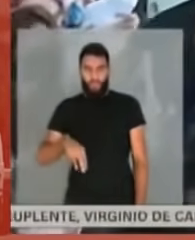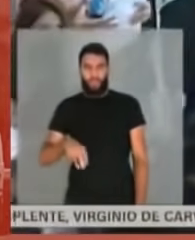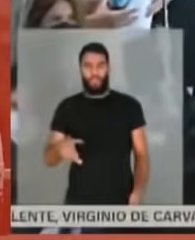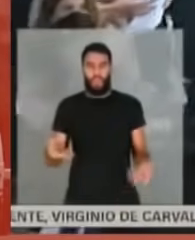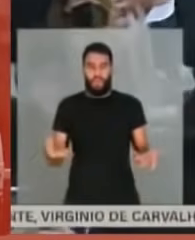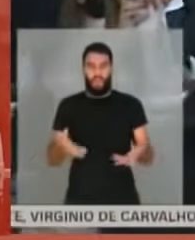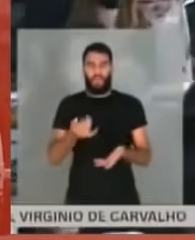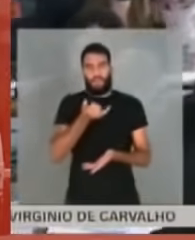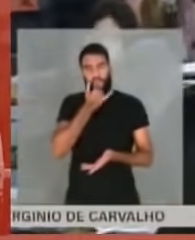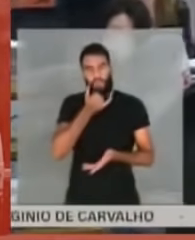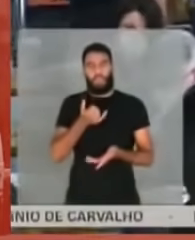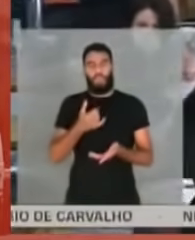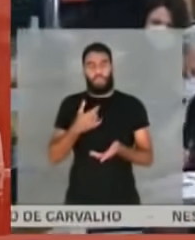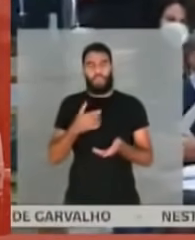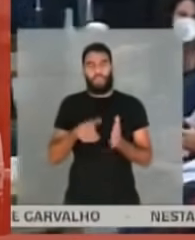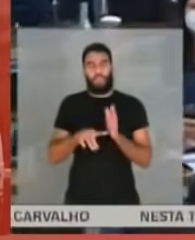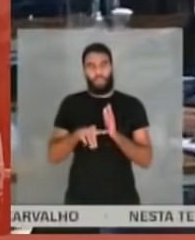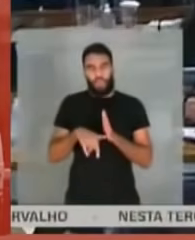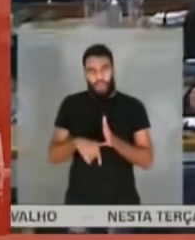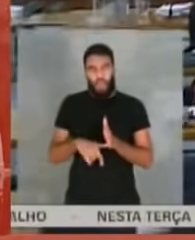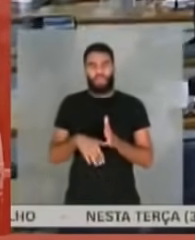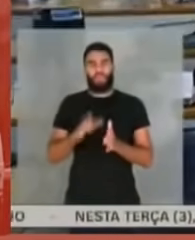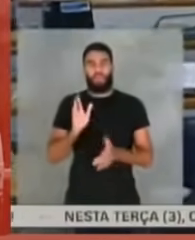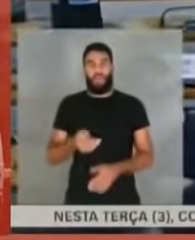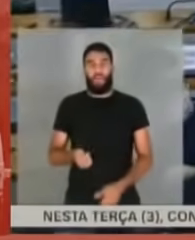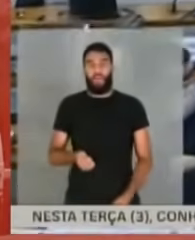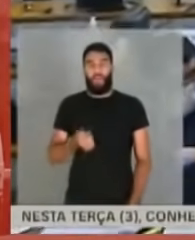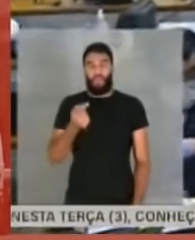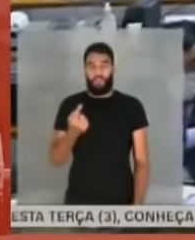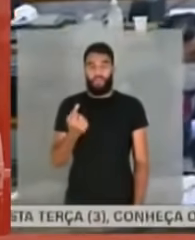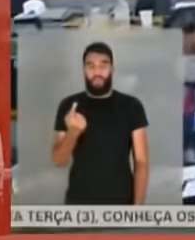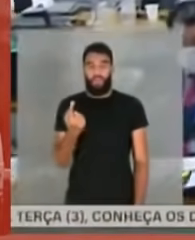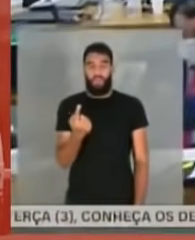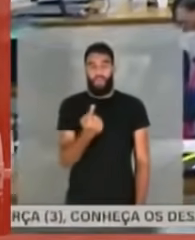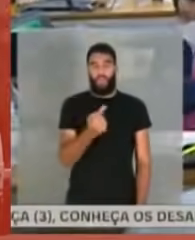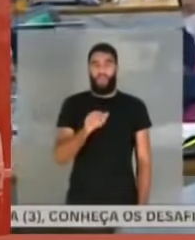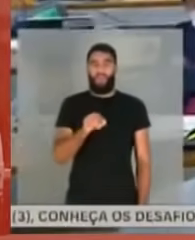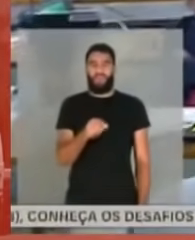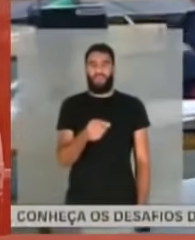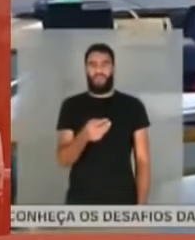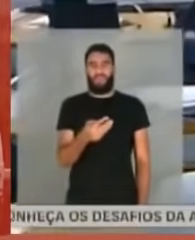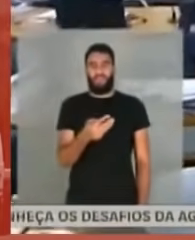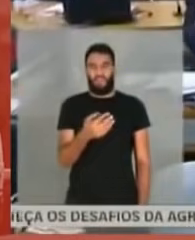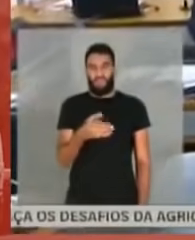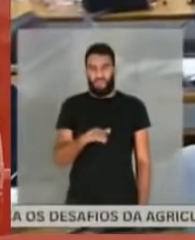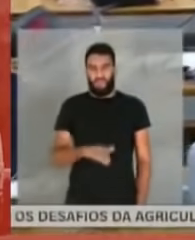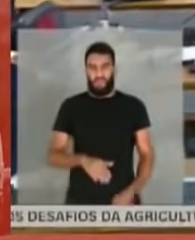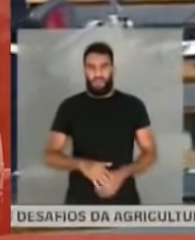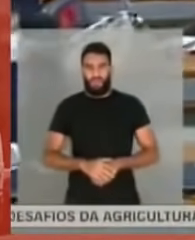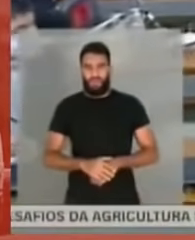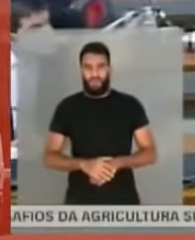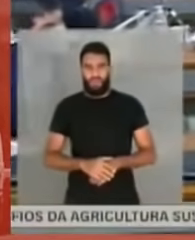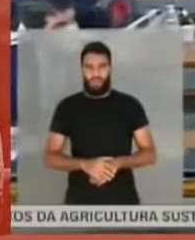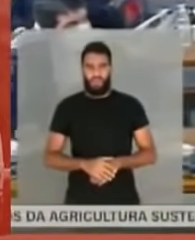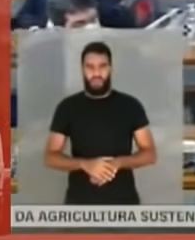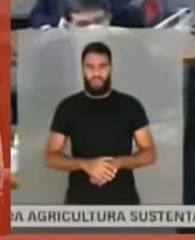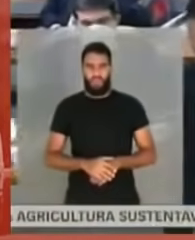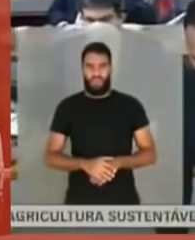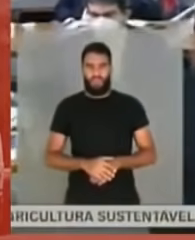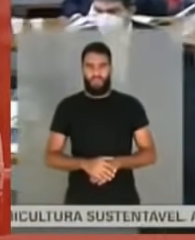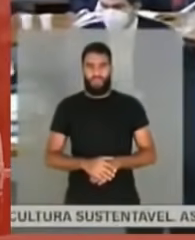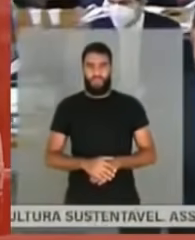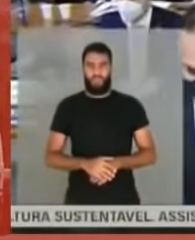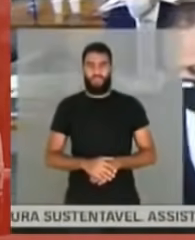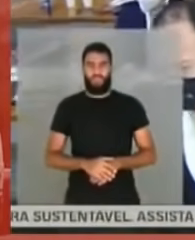Você citou esses dois grupos que entram em embate ali dentro do Ministério da Saúde, né? O Centrão e